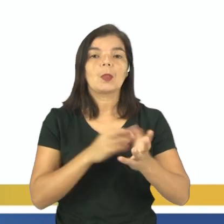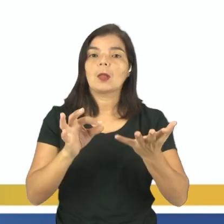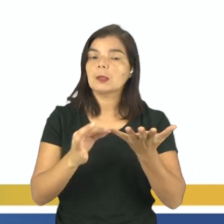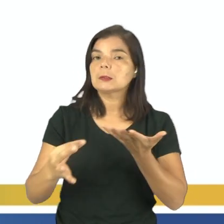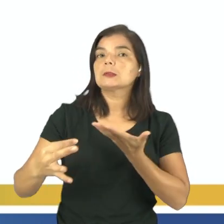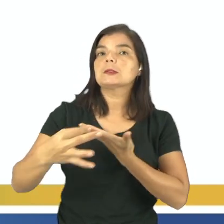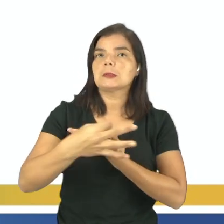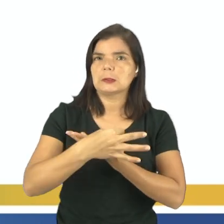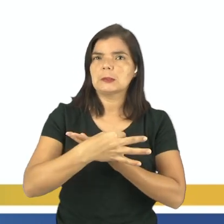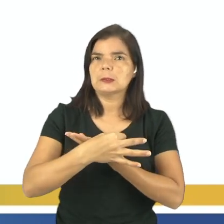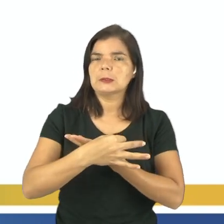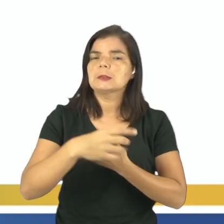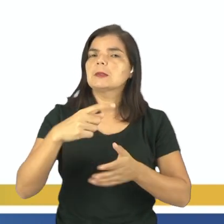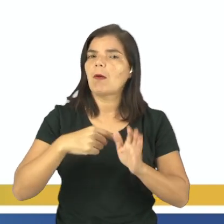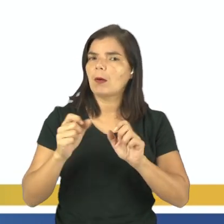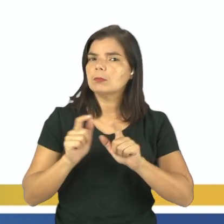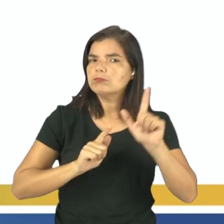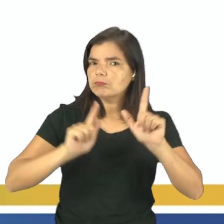nas manifestações?